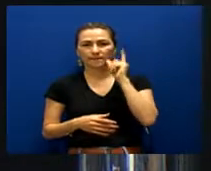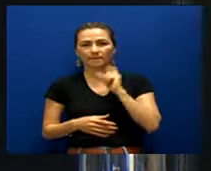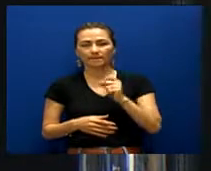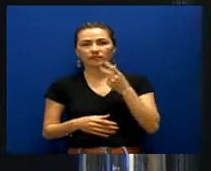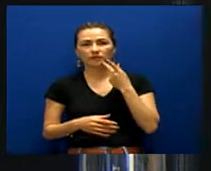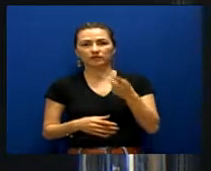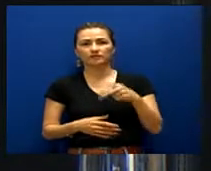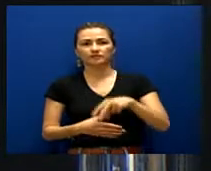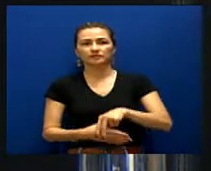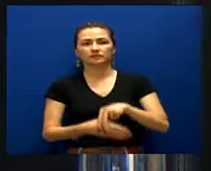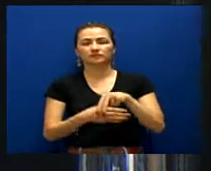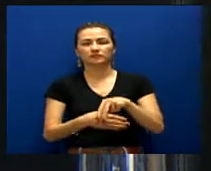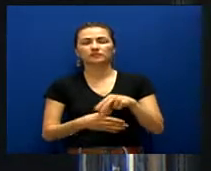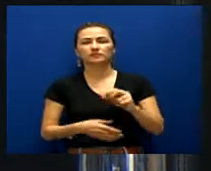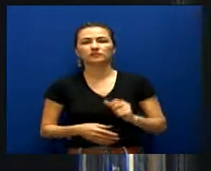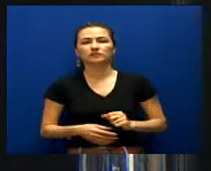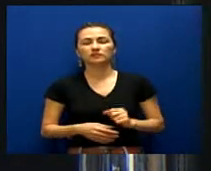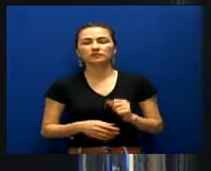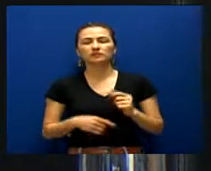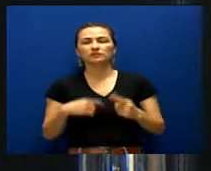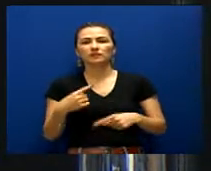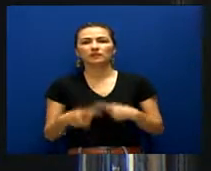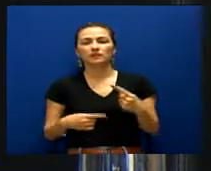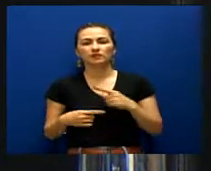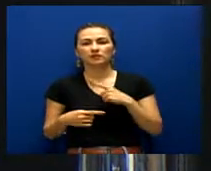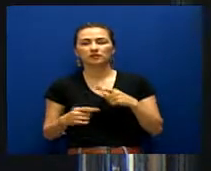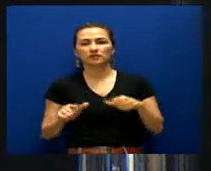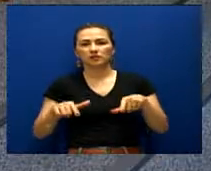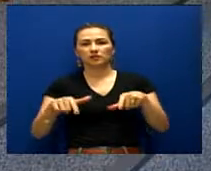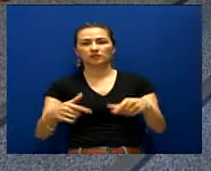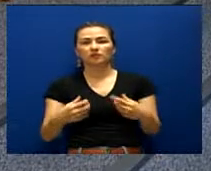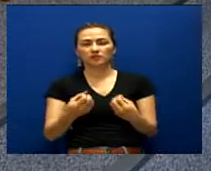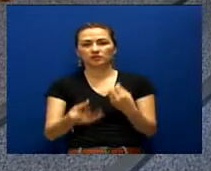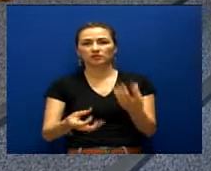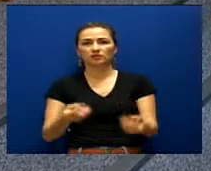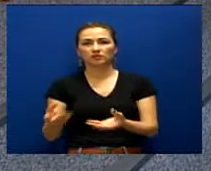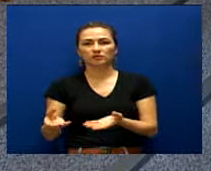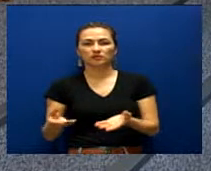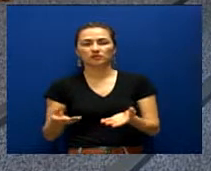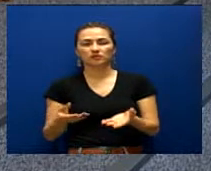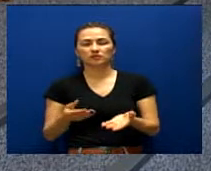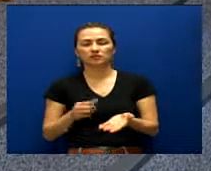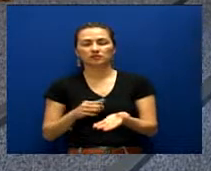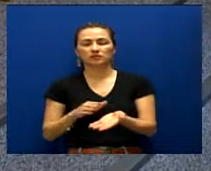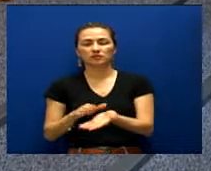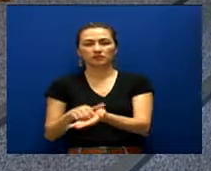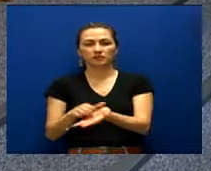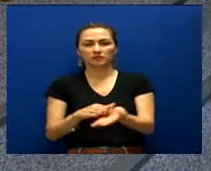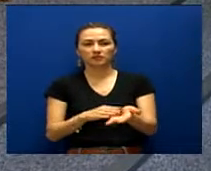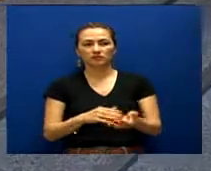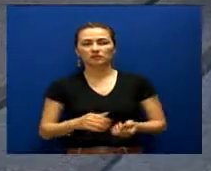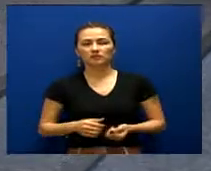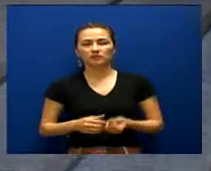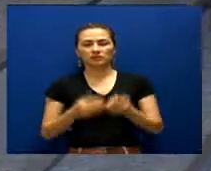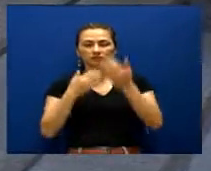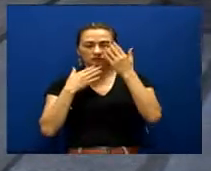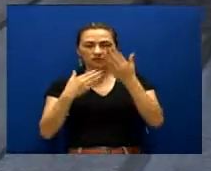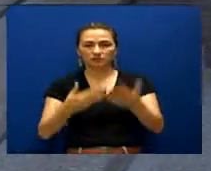inscrito para o Pinga Fogo e depois nós vamos ter aí as homenagens. Obrigado, senhor presidente em